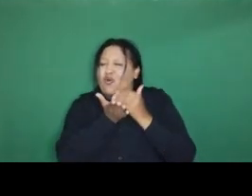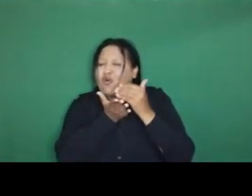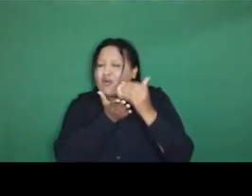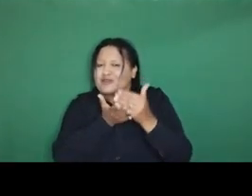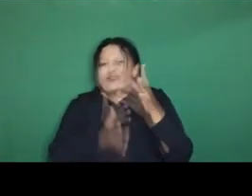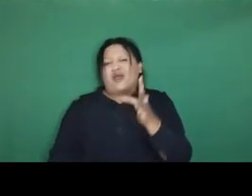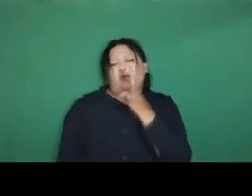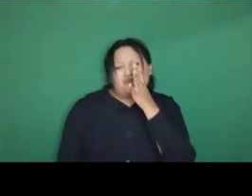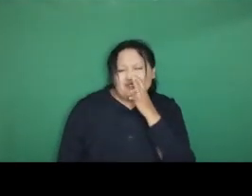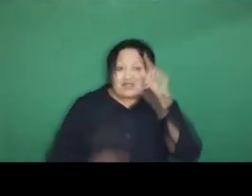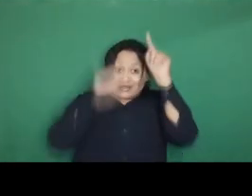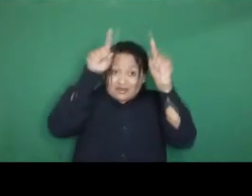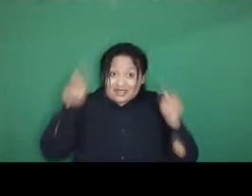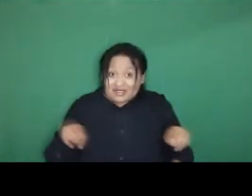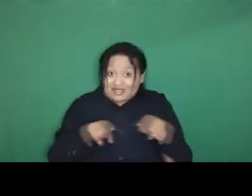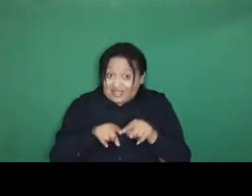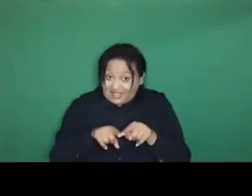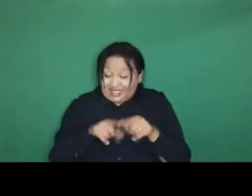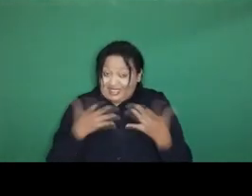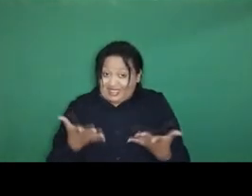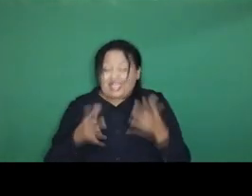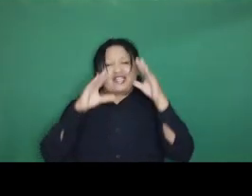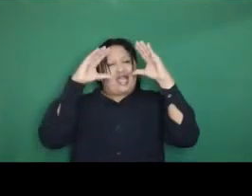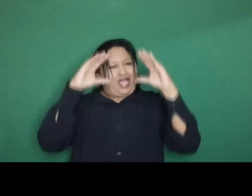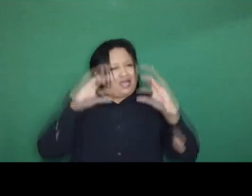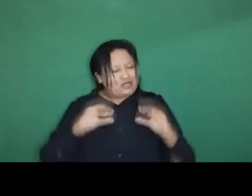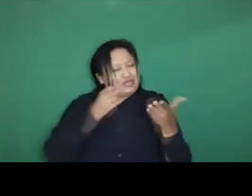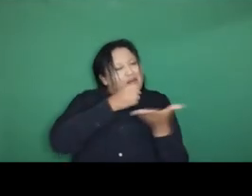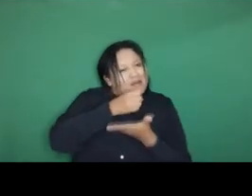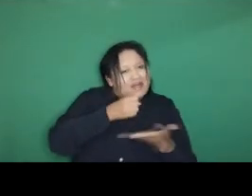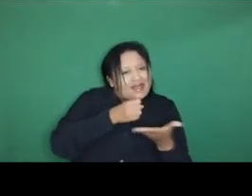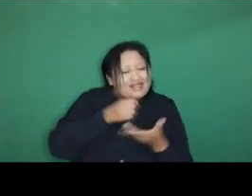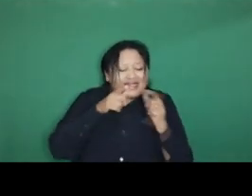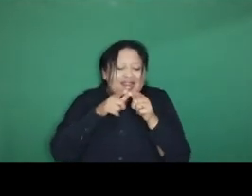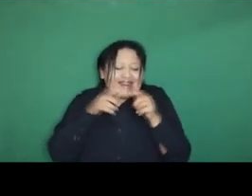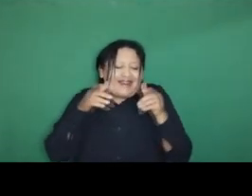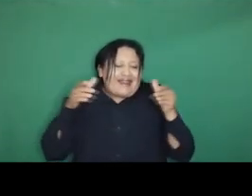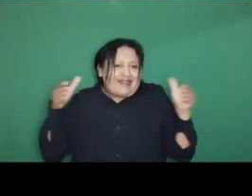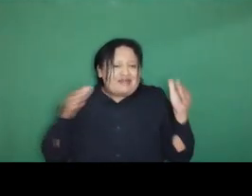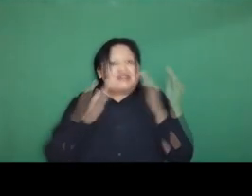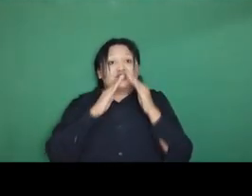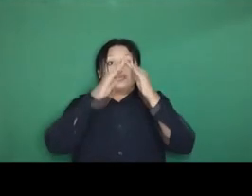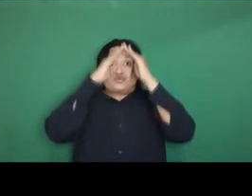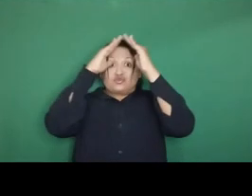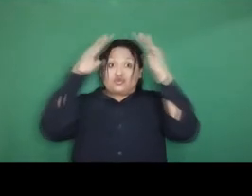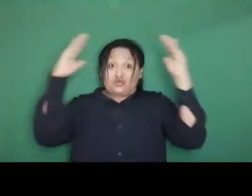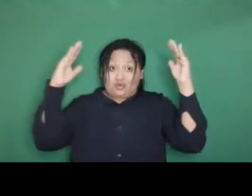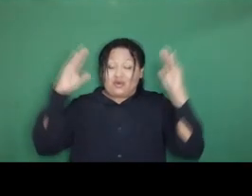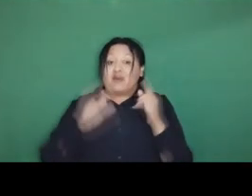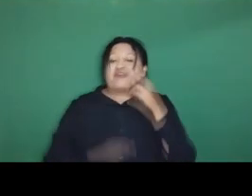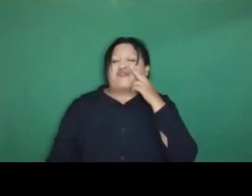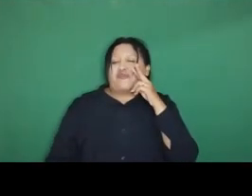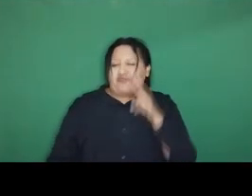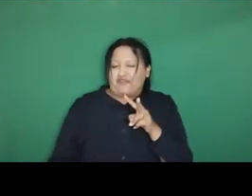observação da pirâmide né uma tendência de redução da base e alargamento do Topo mas vamos